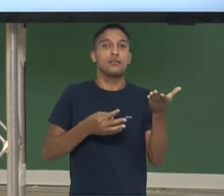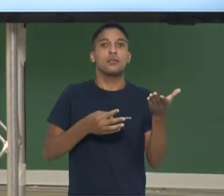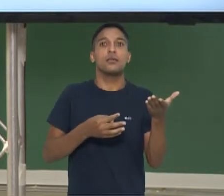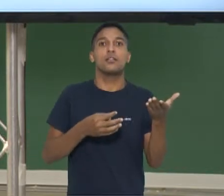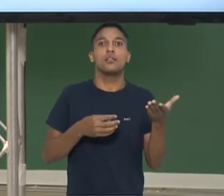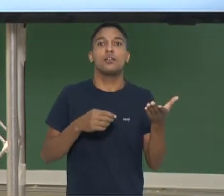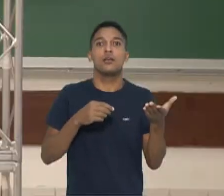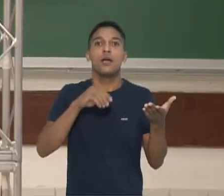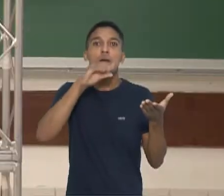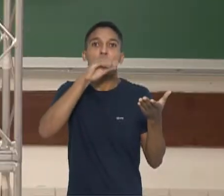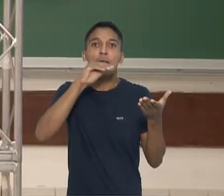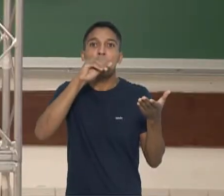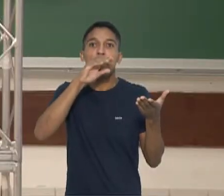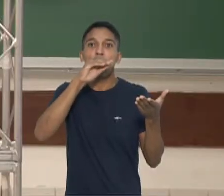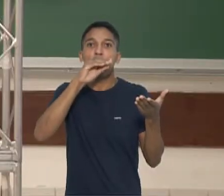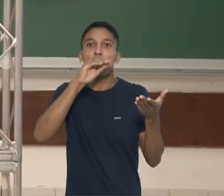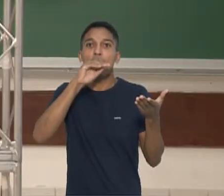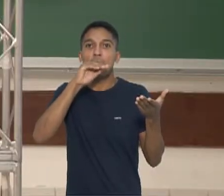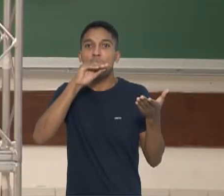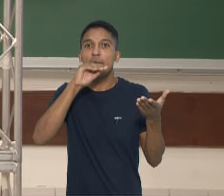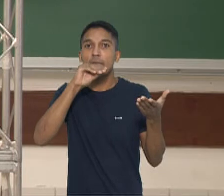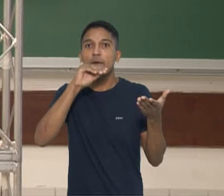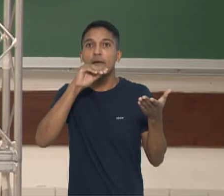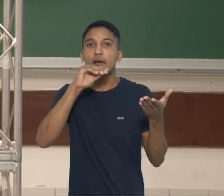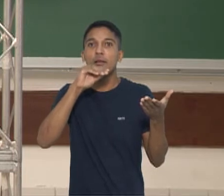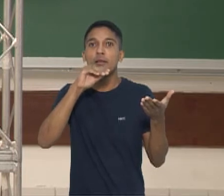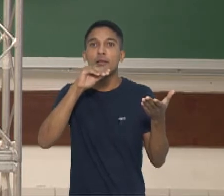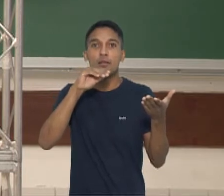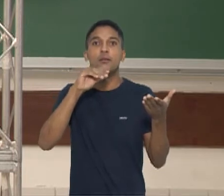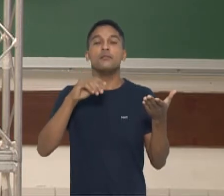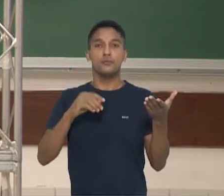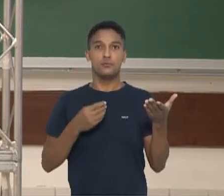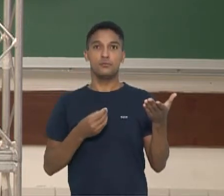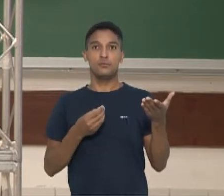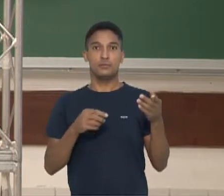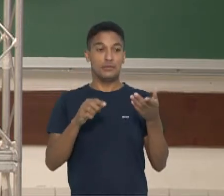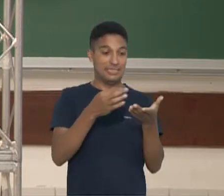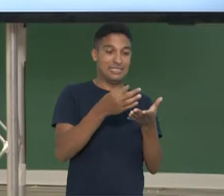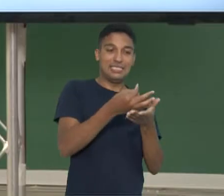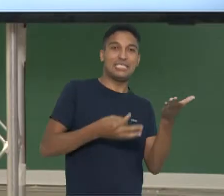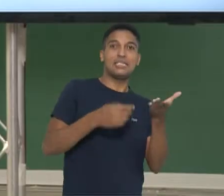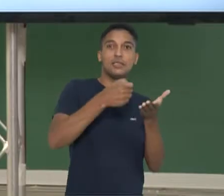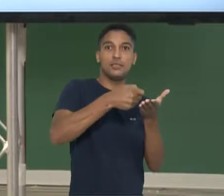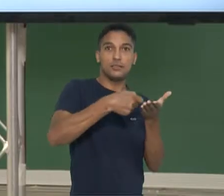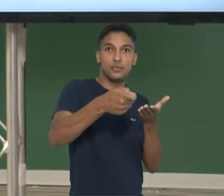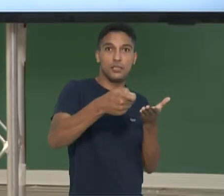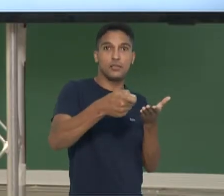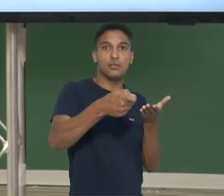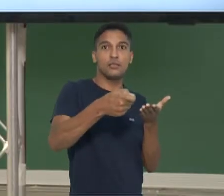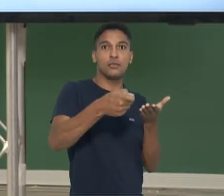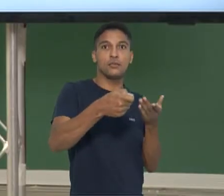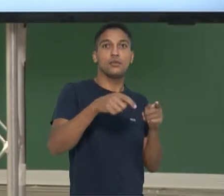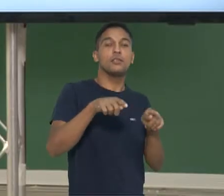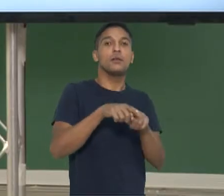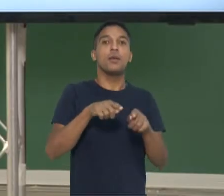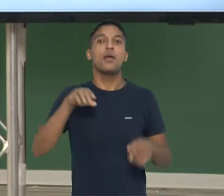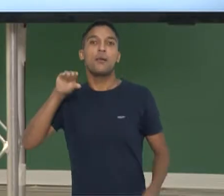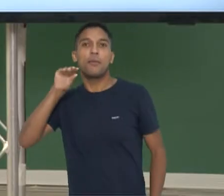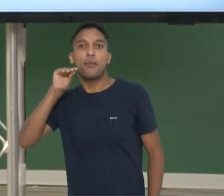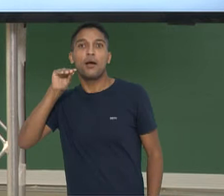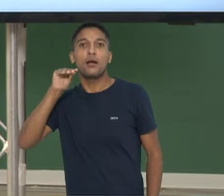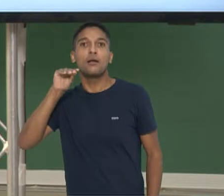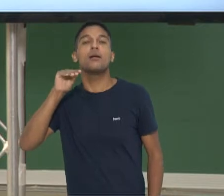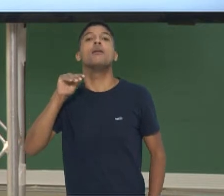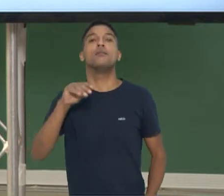quanto realmente no oral, é muito presente. Então, no texto escrito, perceberam no relato que